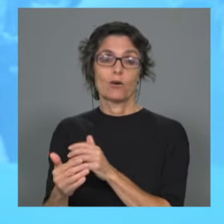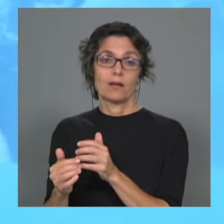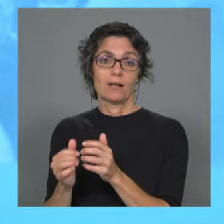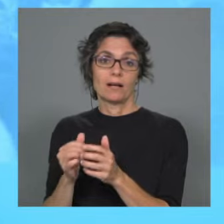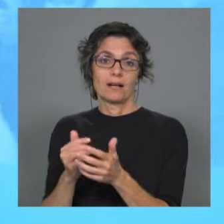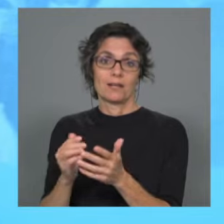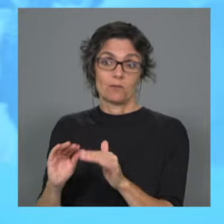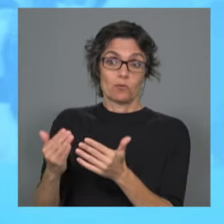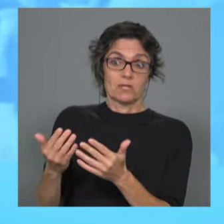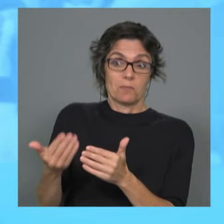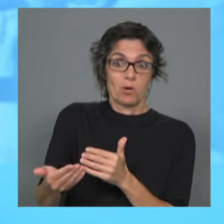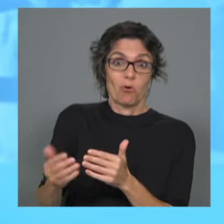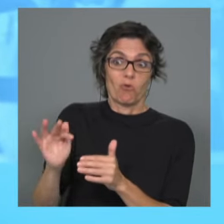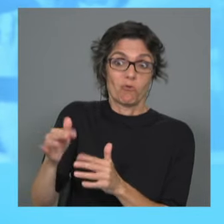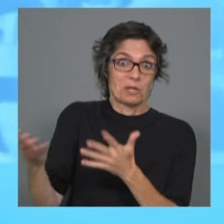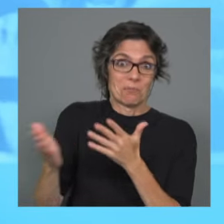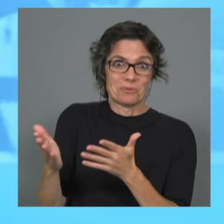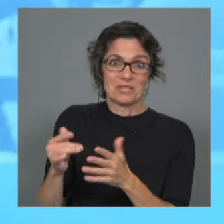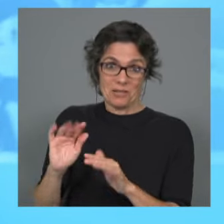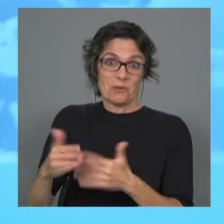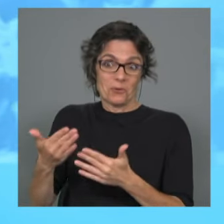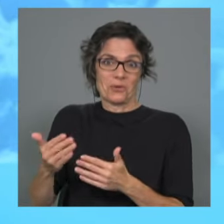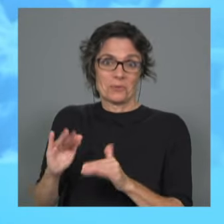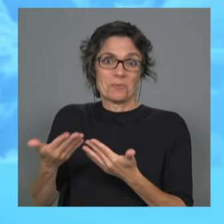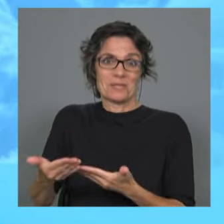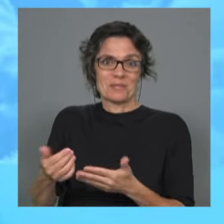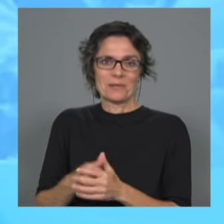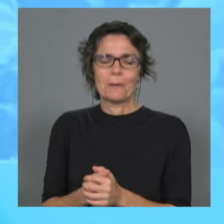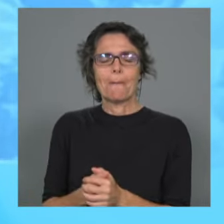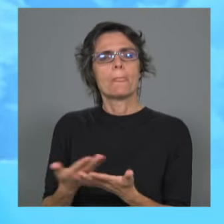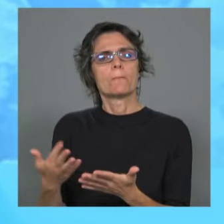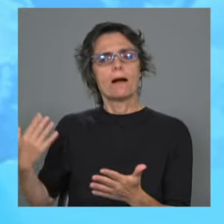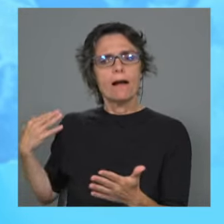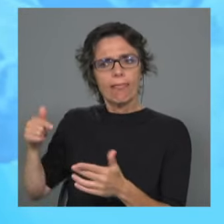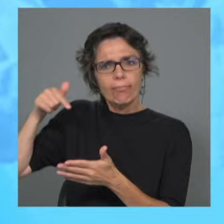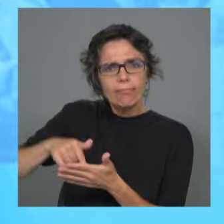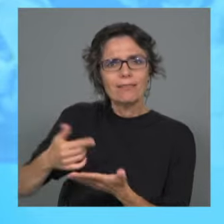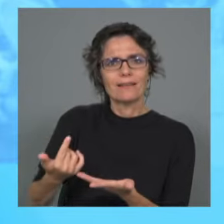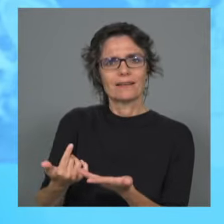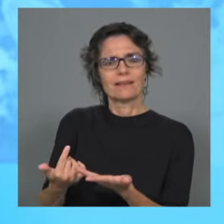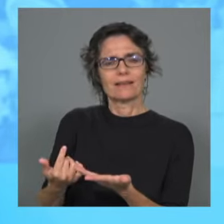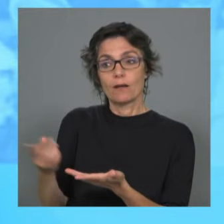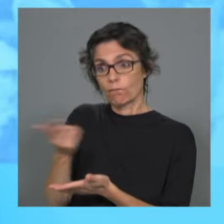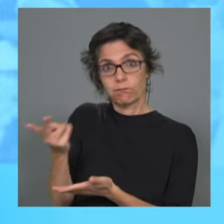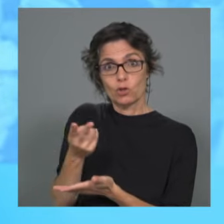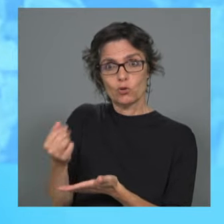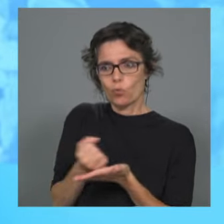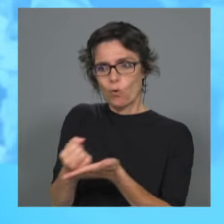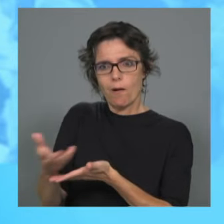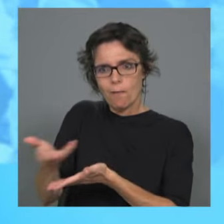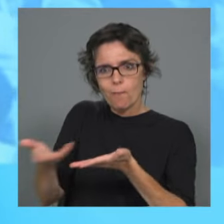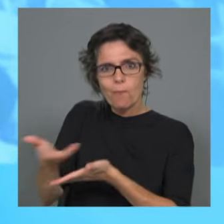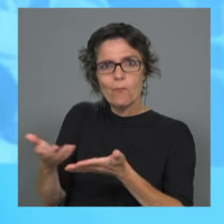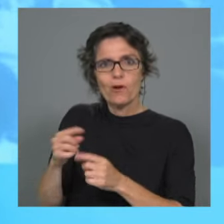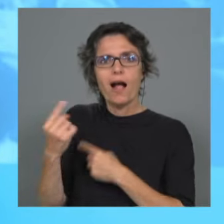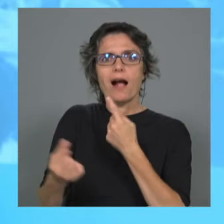no início, se calhar está no início, não é? Mas até chegar aqui, de alguma forma apoiaram-se mutuamente. Há momentos em que,